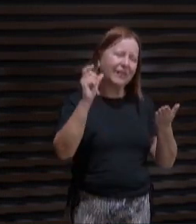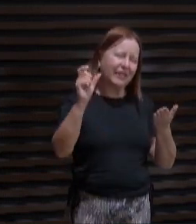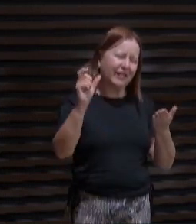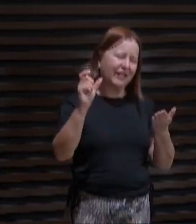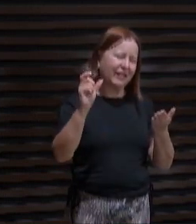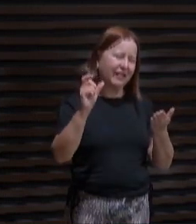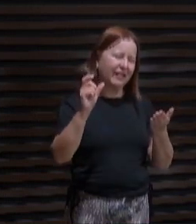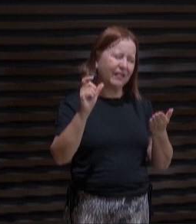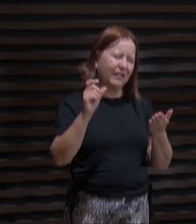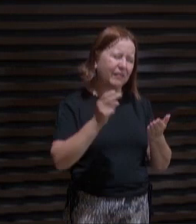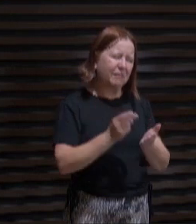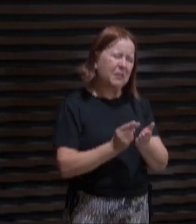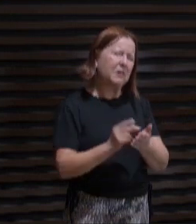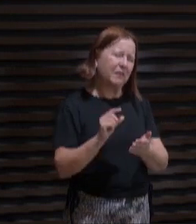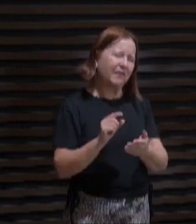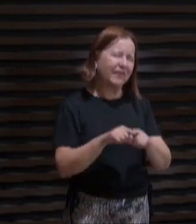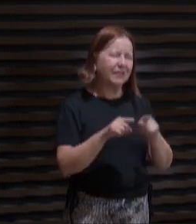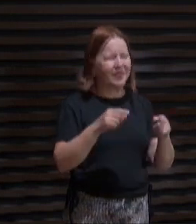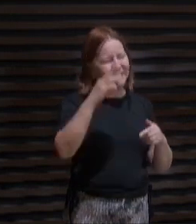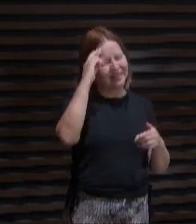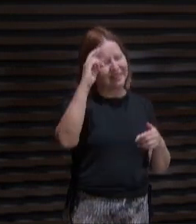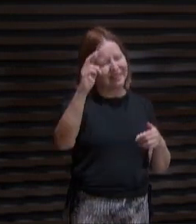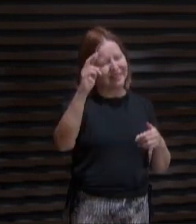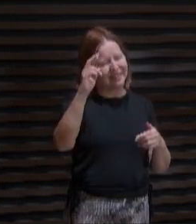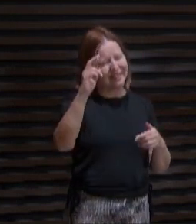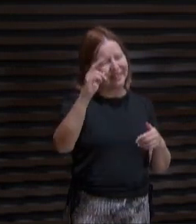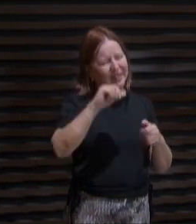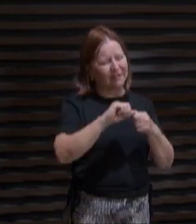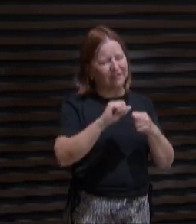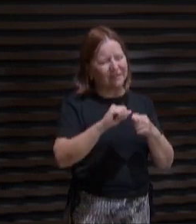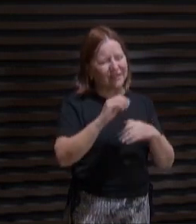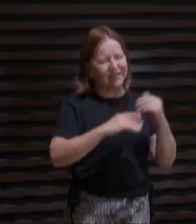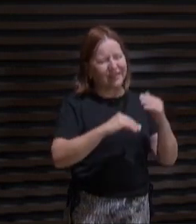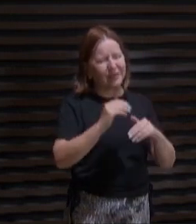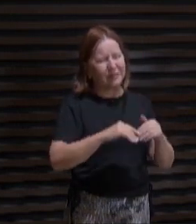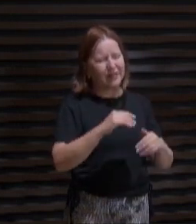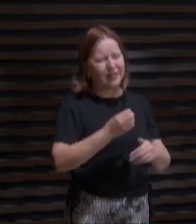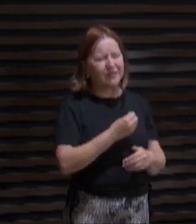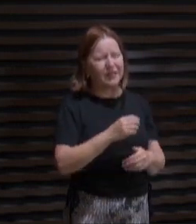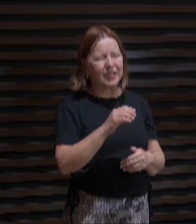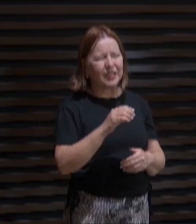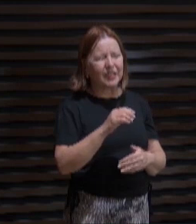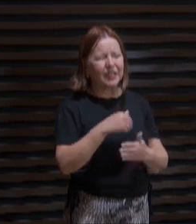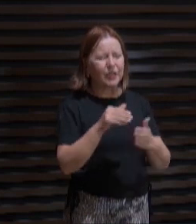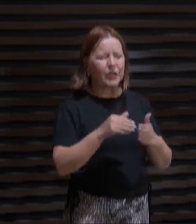raso, mas o Senhor aplica isto na vida de todo aquele que o Senhor